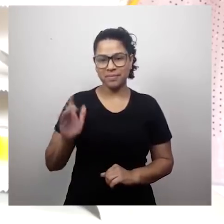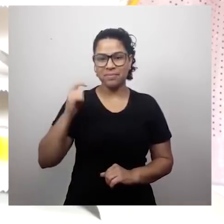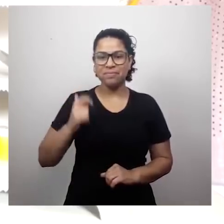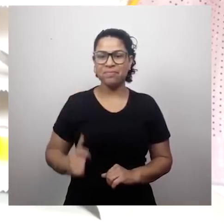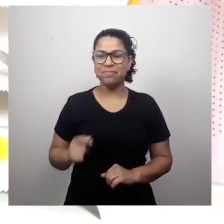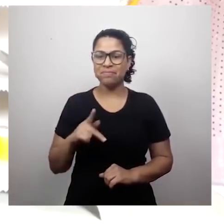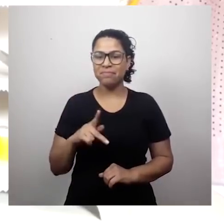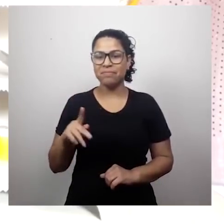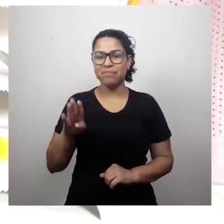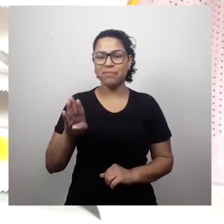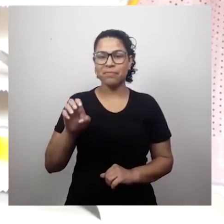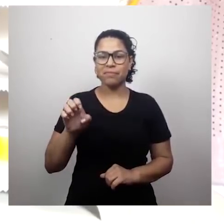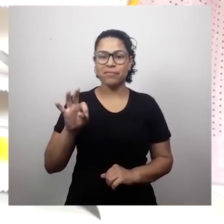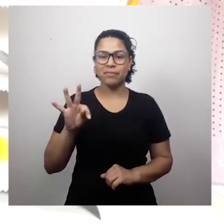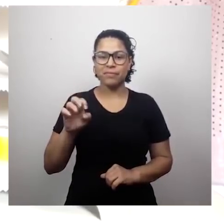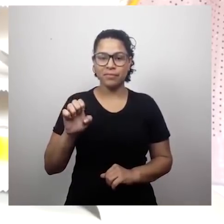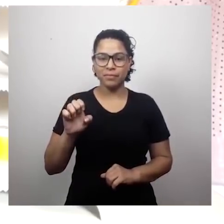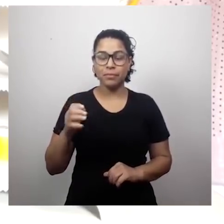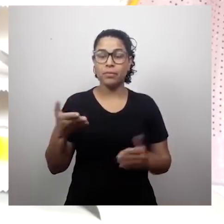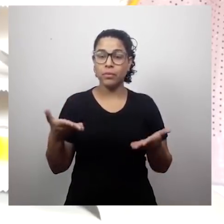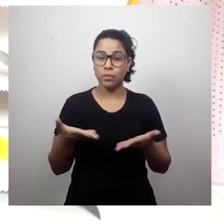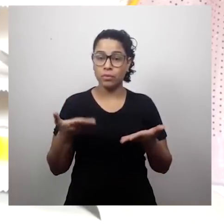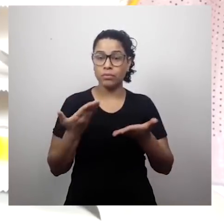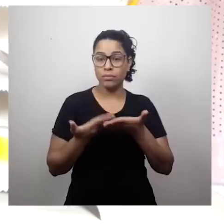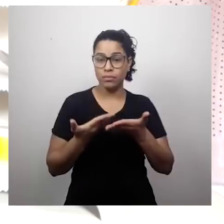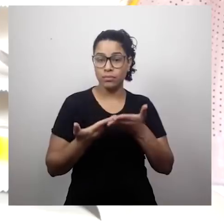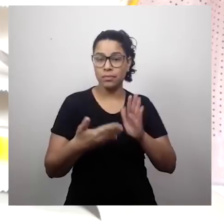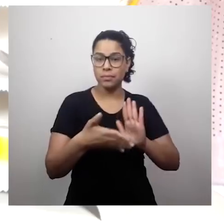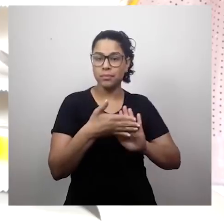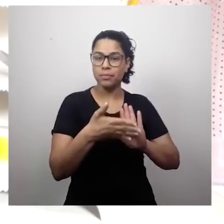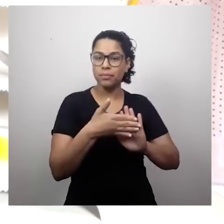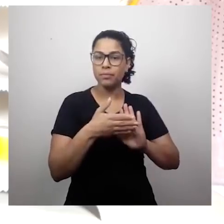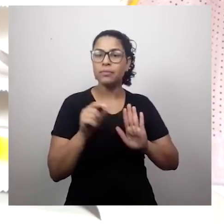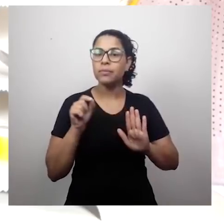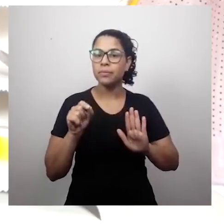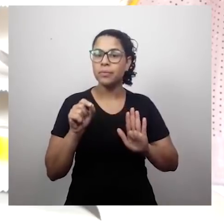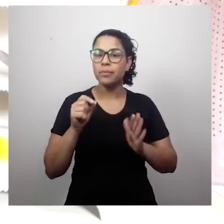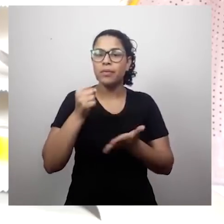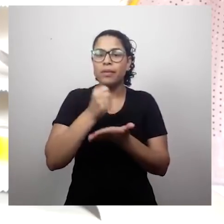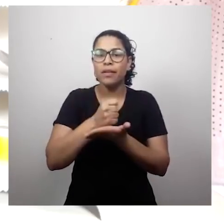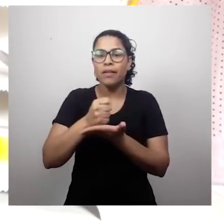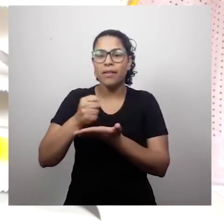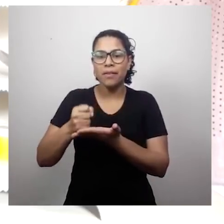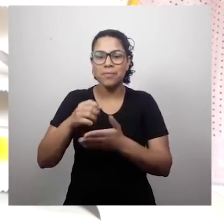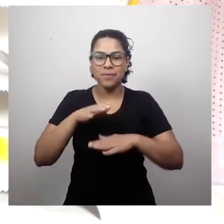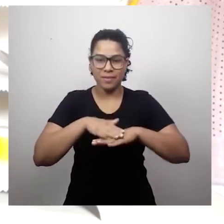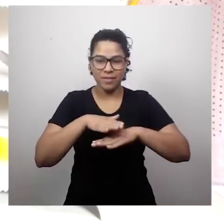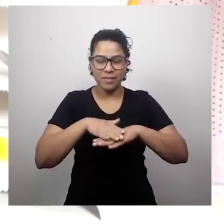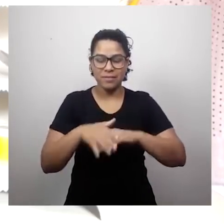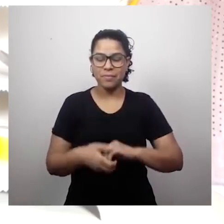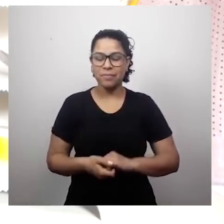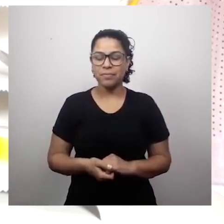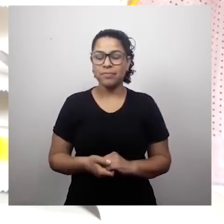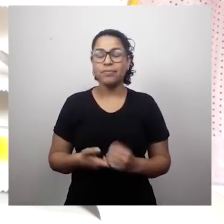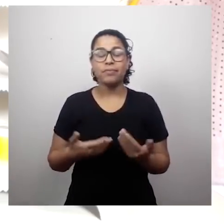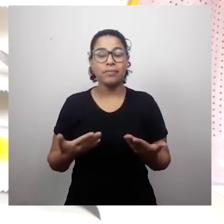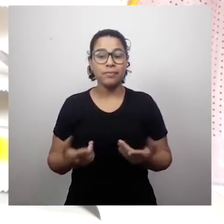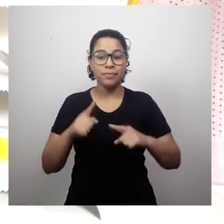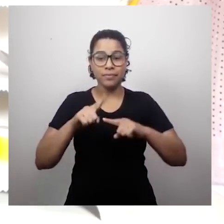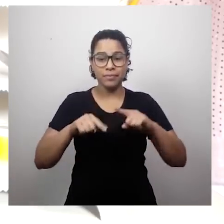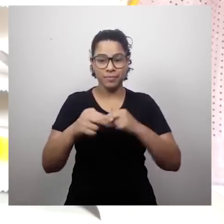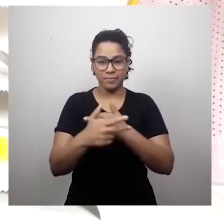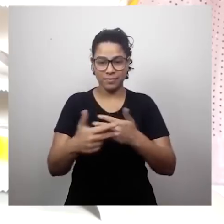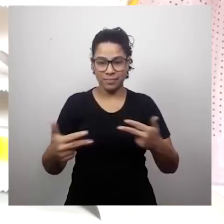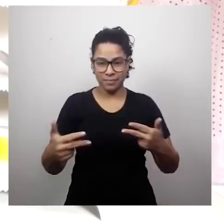Olá, eu sou a professora Beth Rodas e a minha proposta de hoje é de fazermos carimbos. Para isso, nós vamos